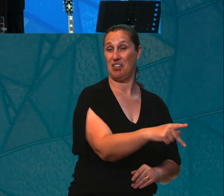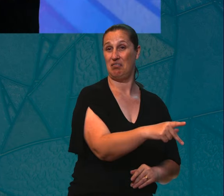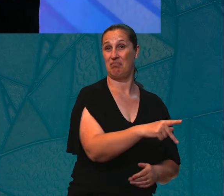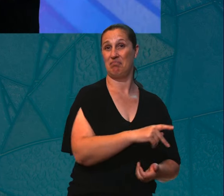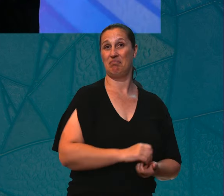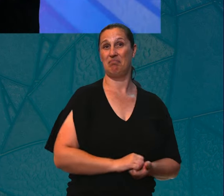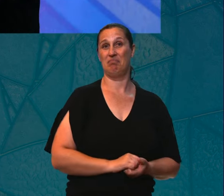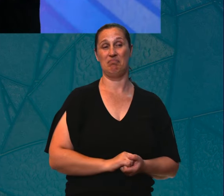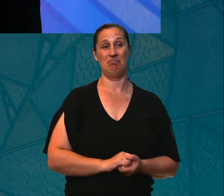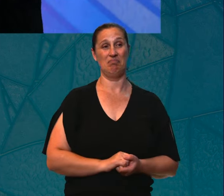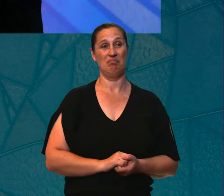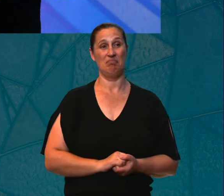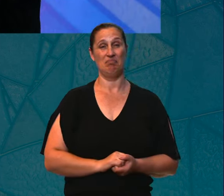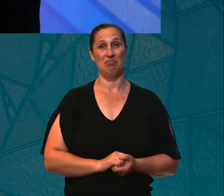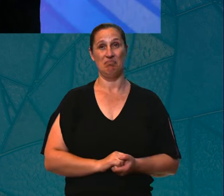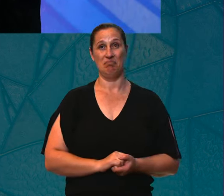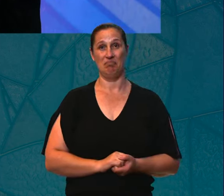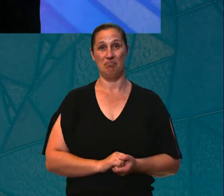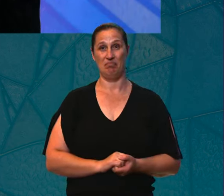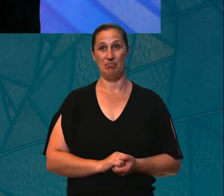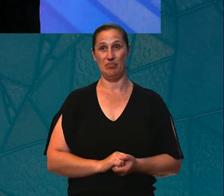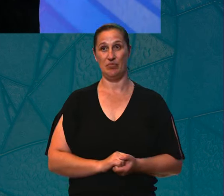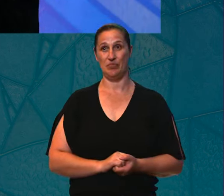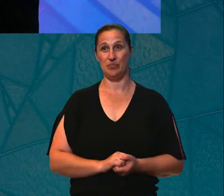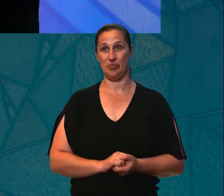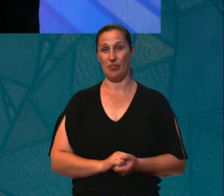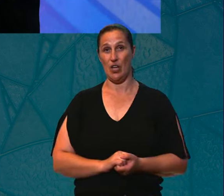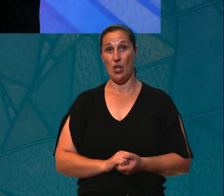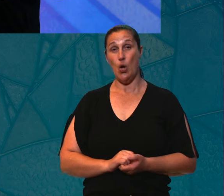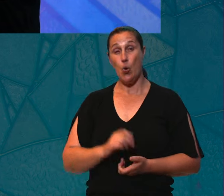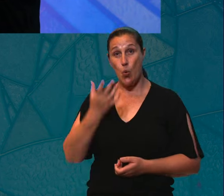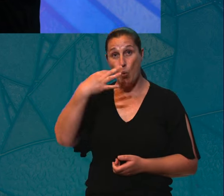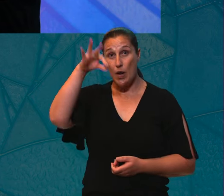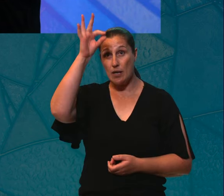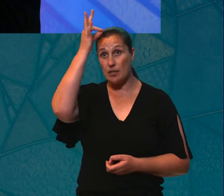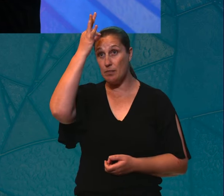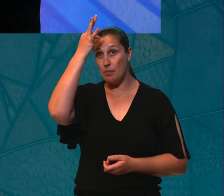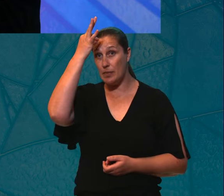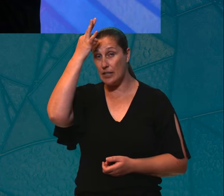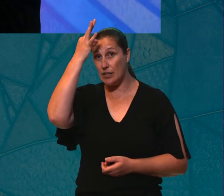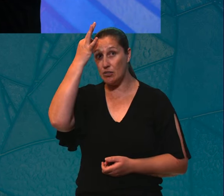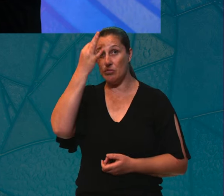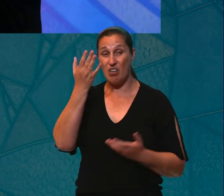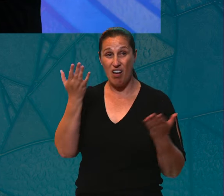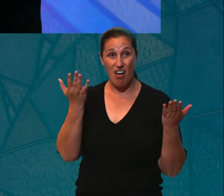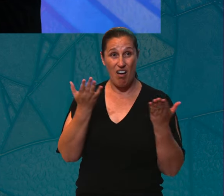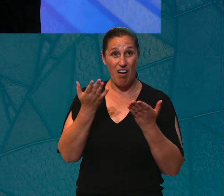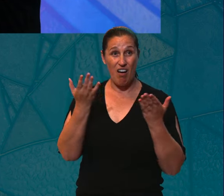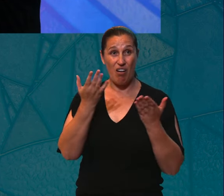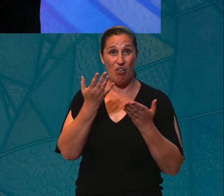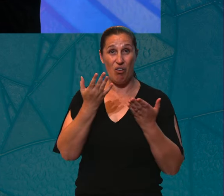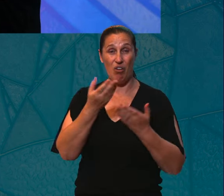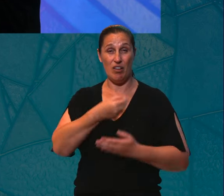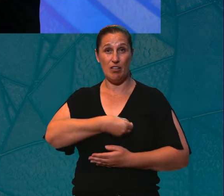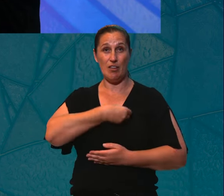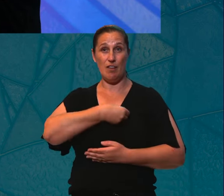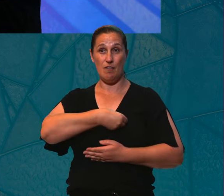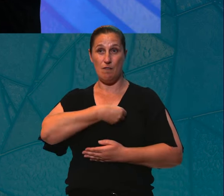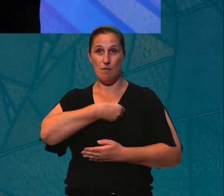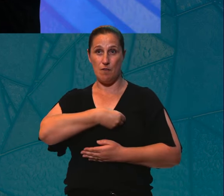doar o espírito que agora está atuando nos que vivem